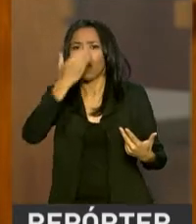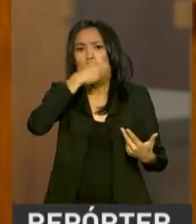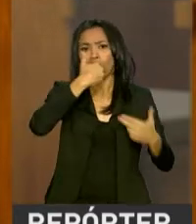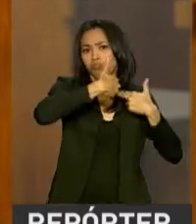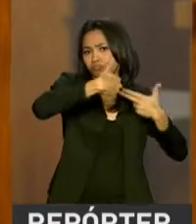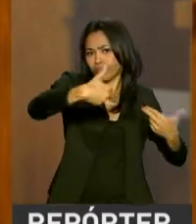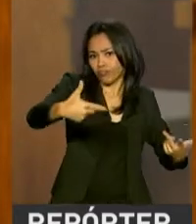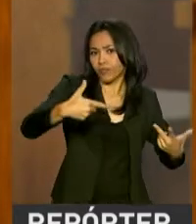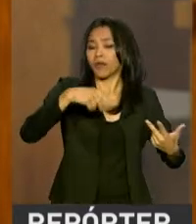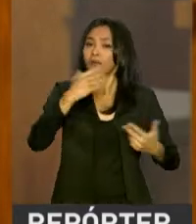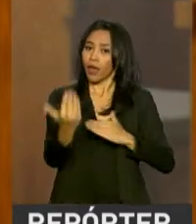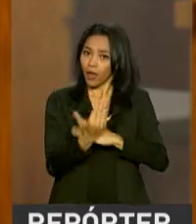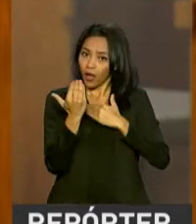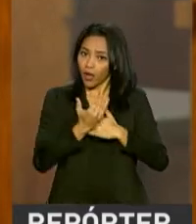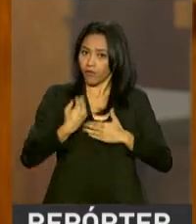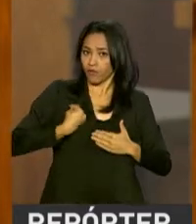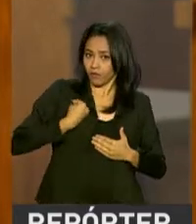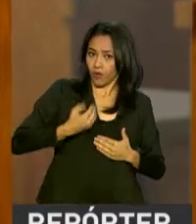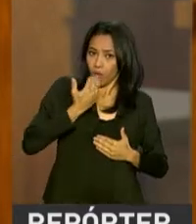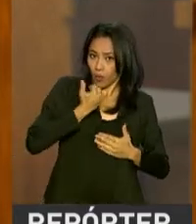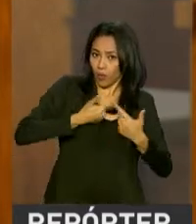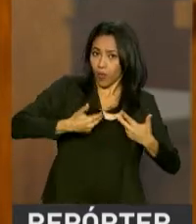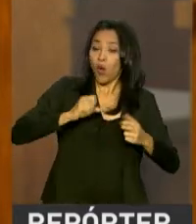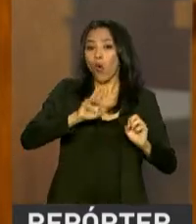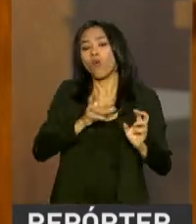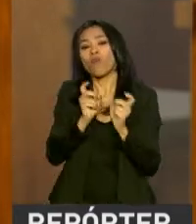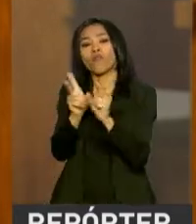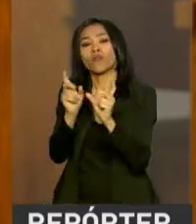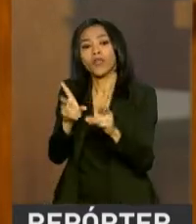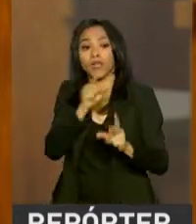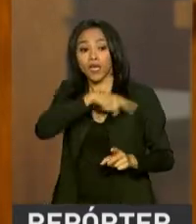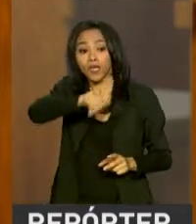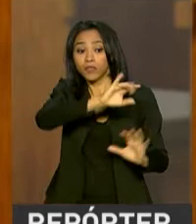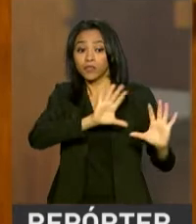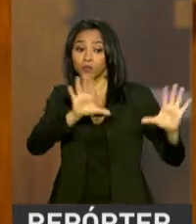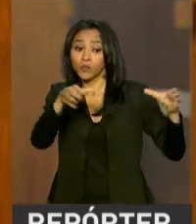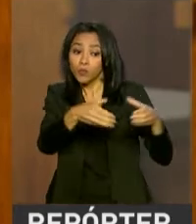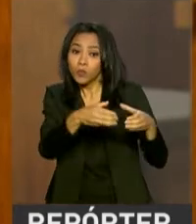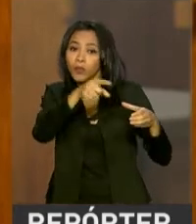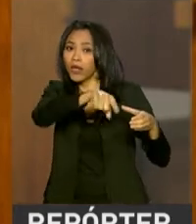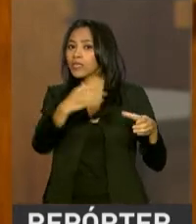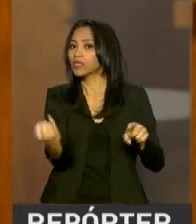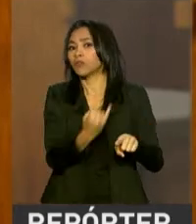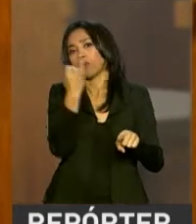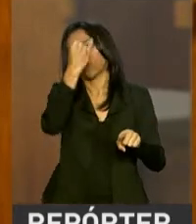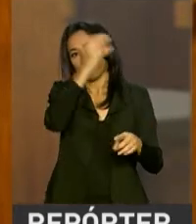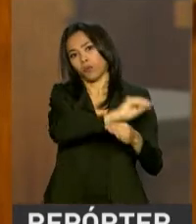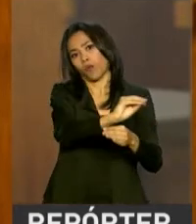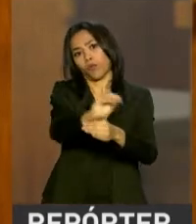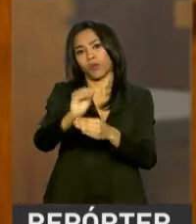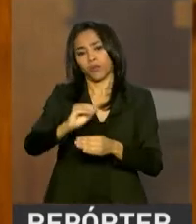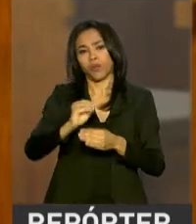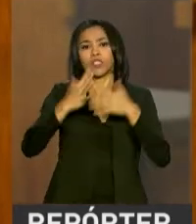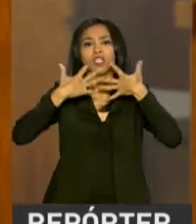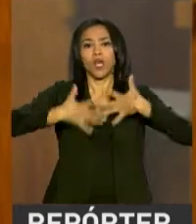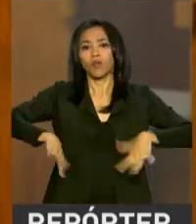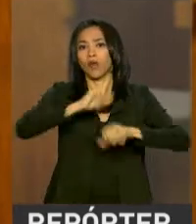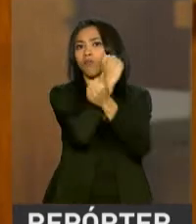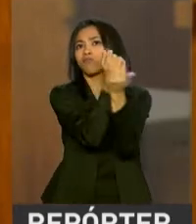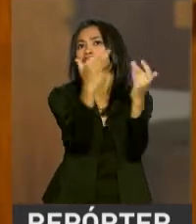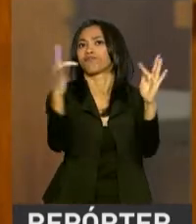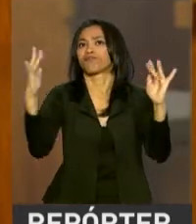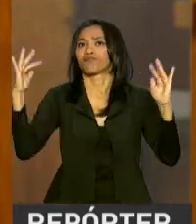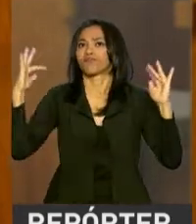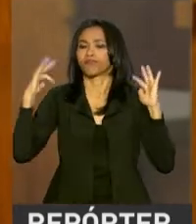ou para gerar renda com grupos que têm papel importante no uso sustentável dos recursos naturais e na